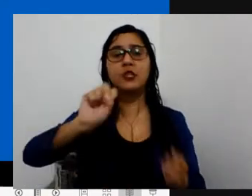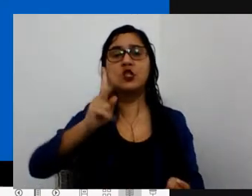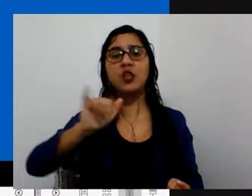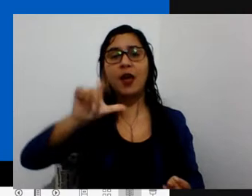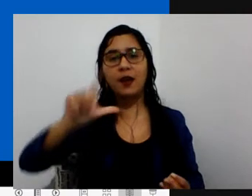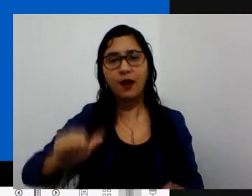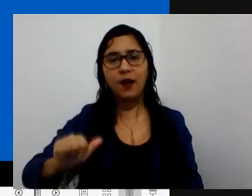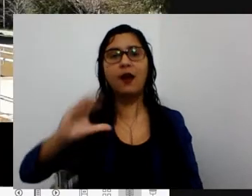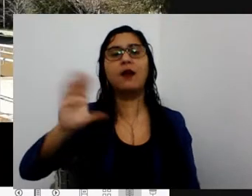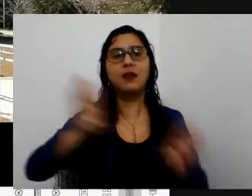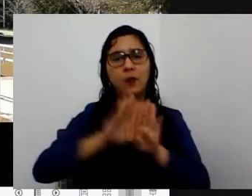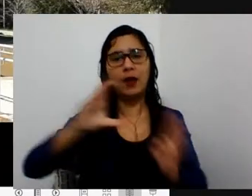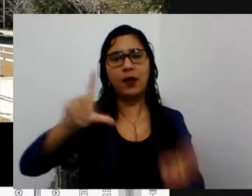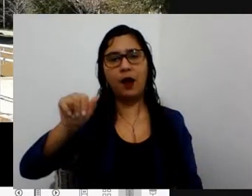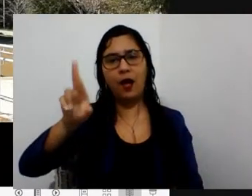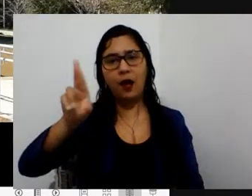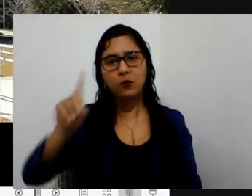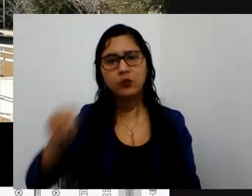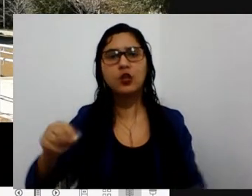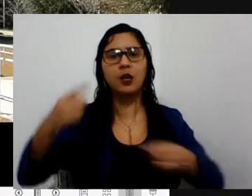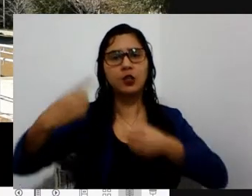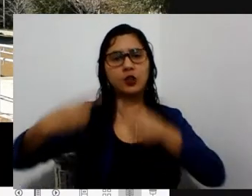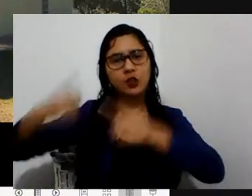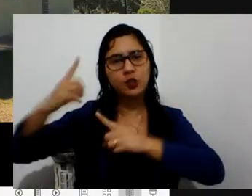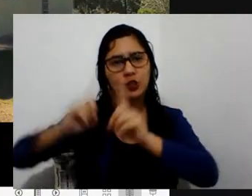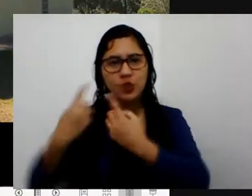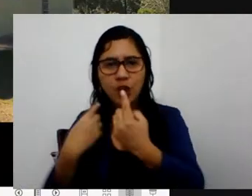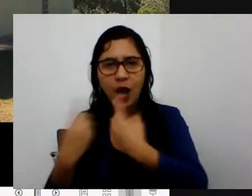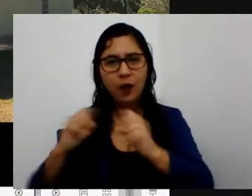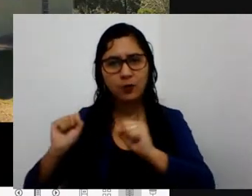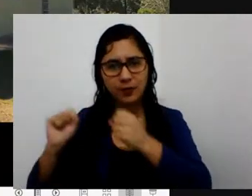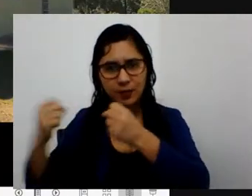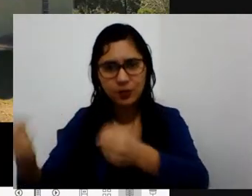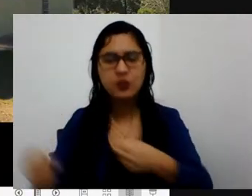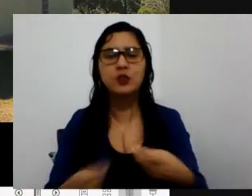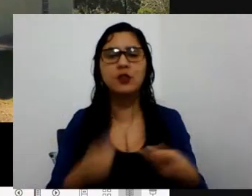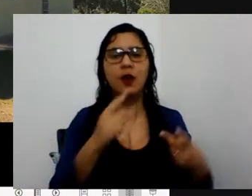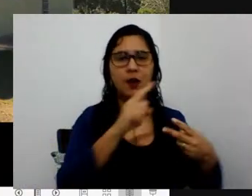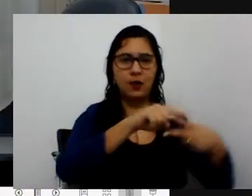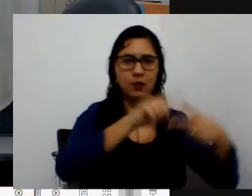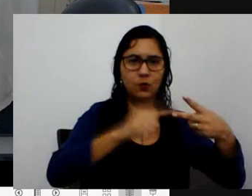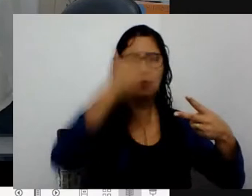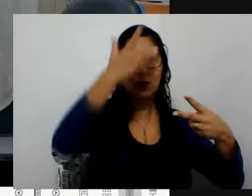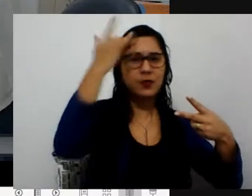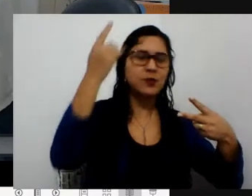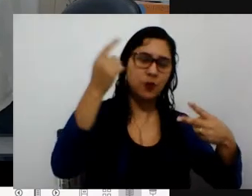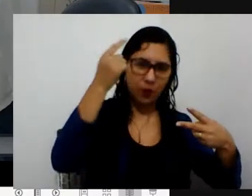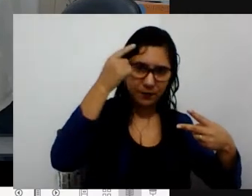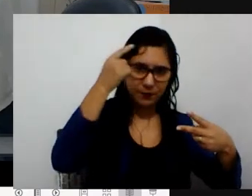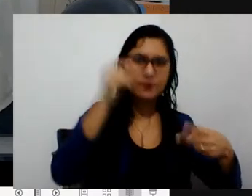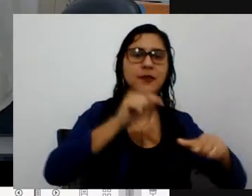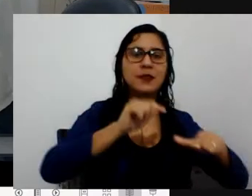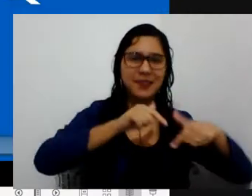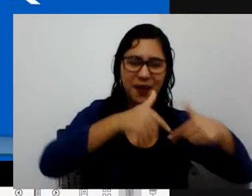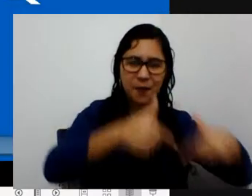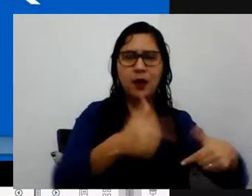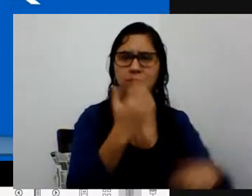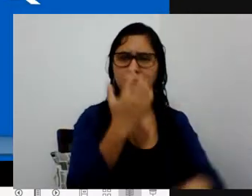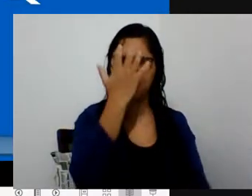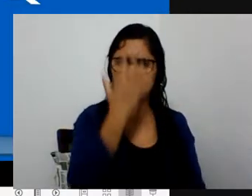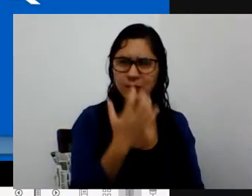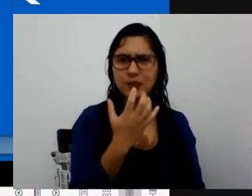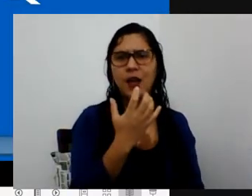graduação, atuando com diálogo e energia. Aldra e Ronaldo na pesquisa, atuando com seriedade e